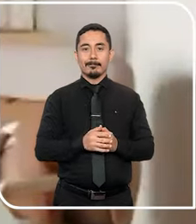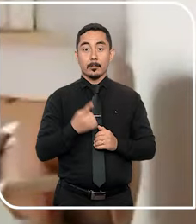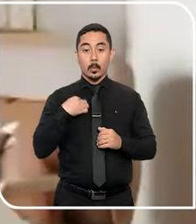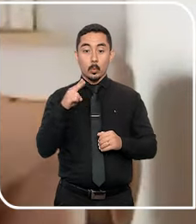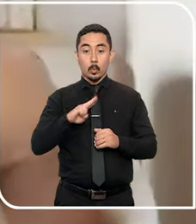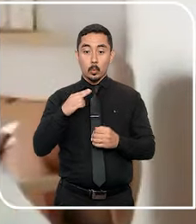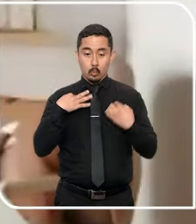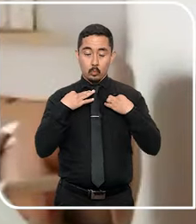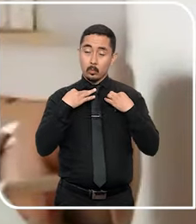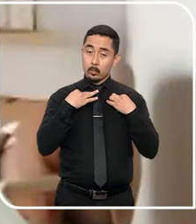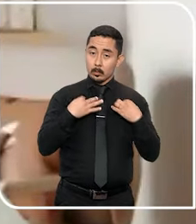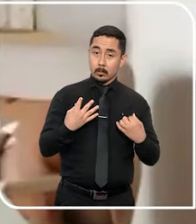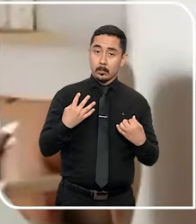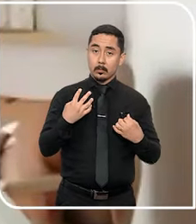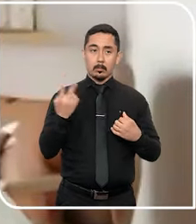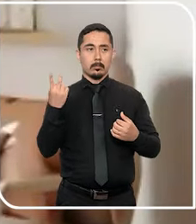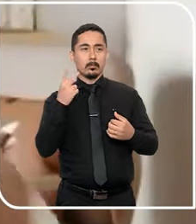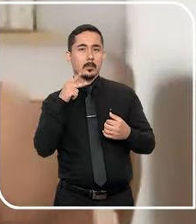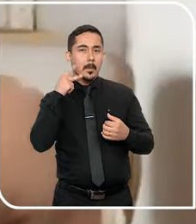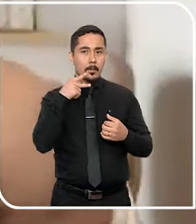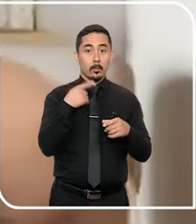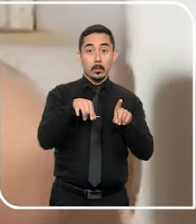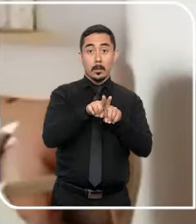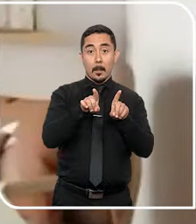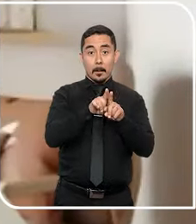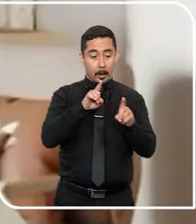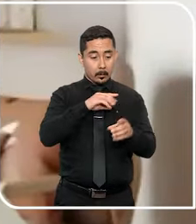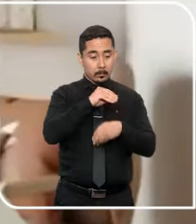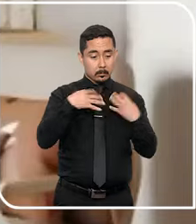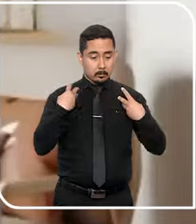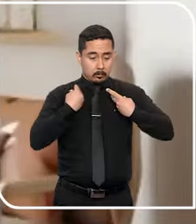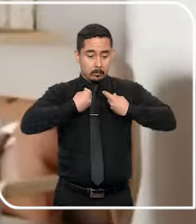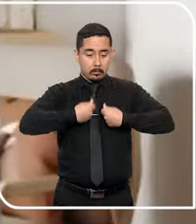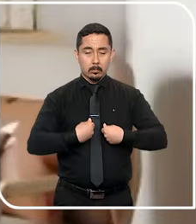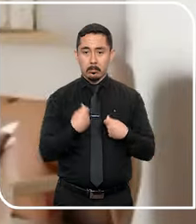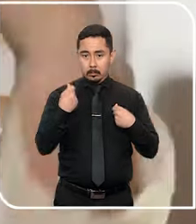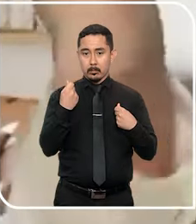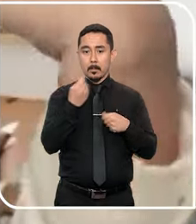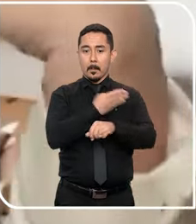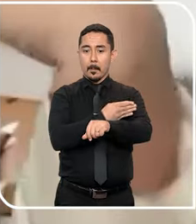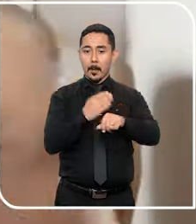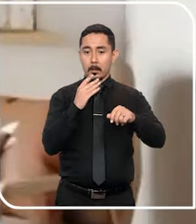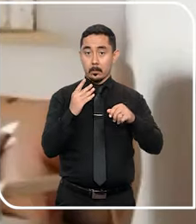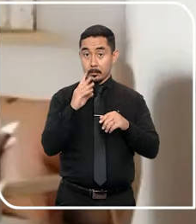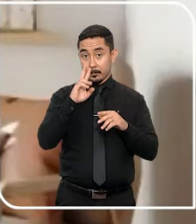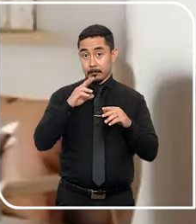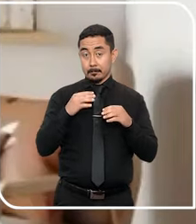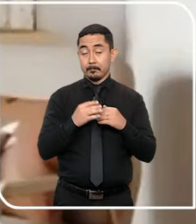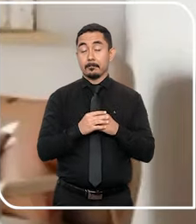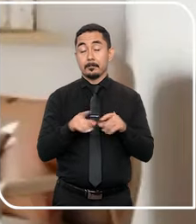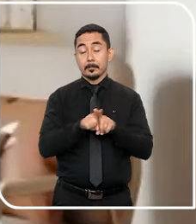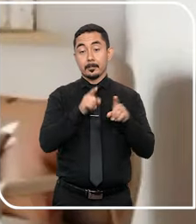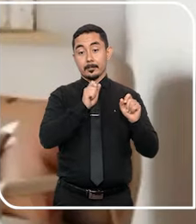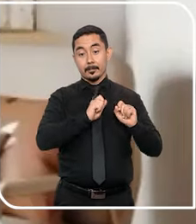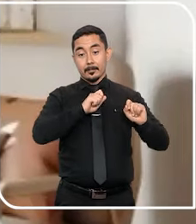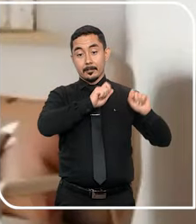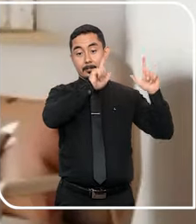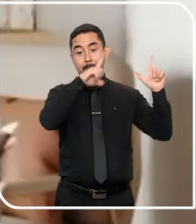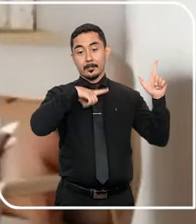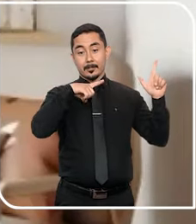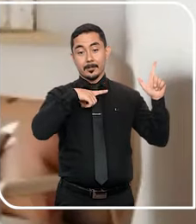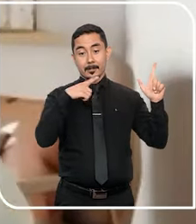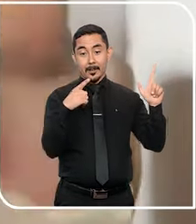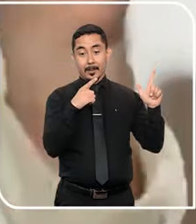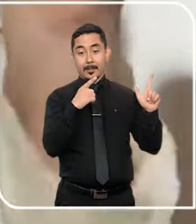eu tô vestindo uma blusa é vinho com blazer branco por cima e no meu fundo tem um fundo